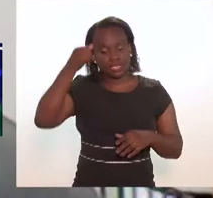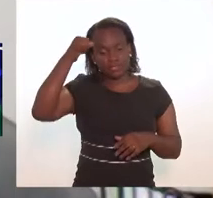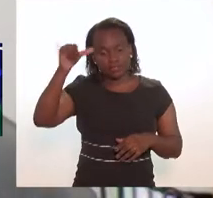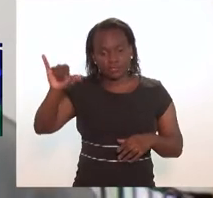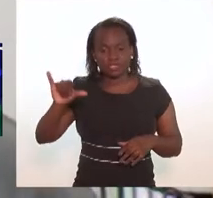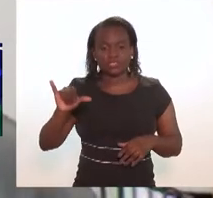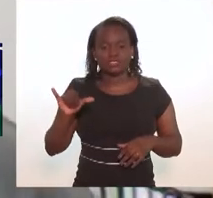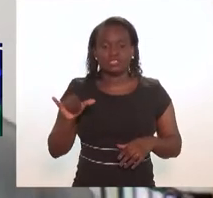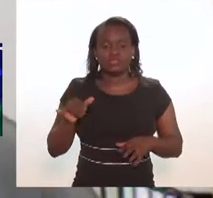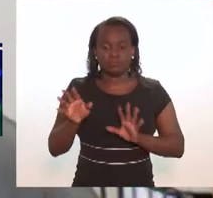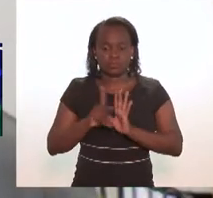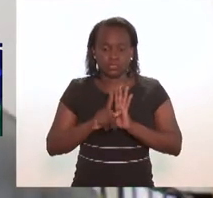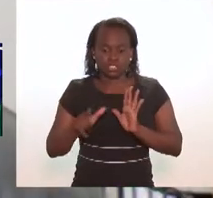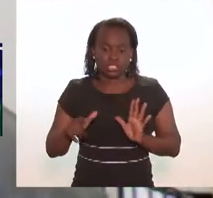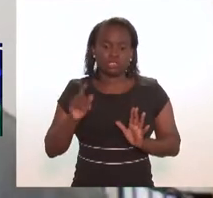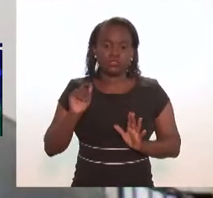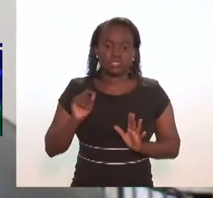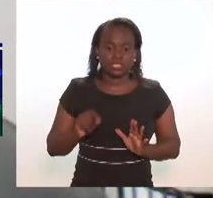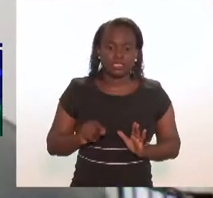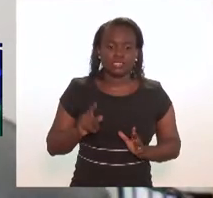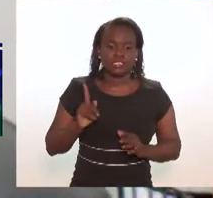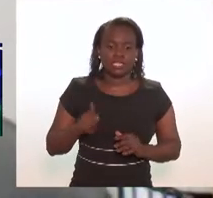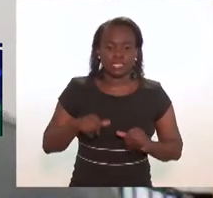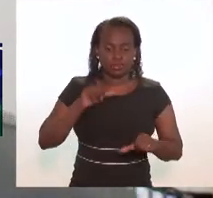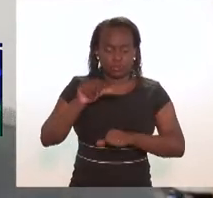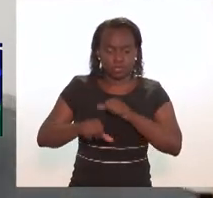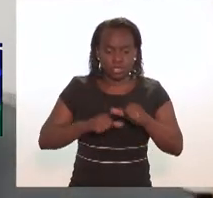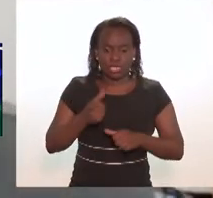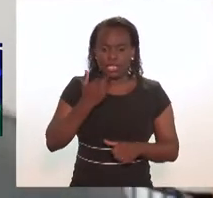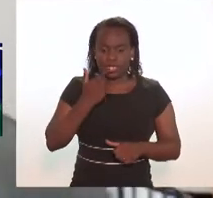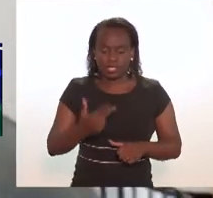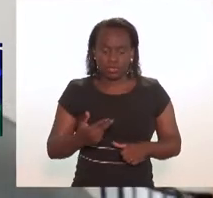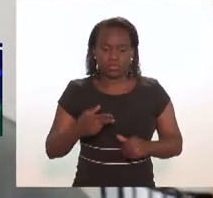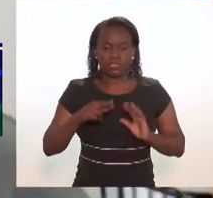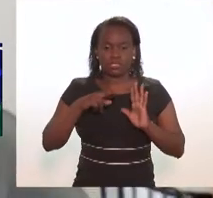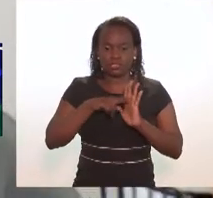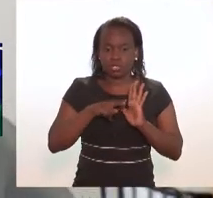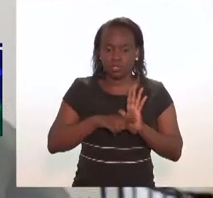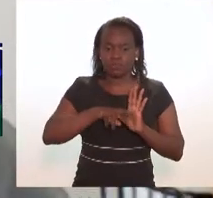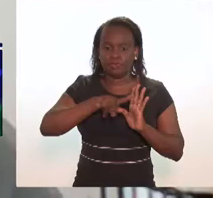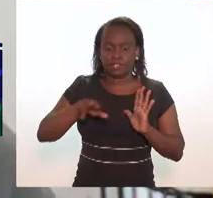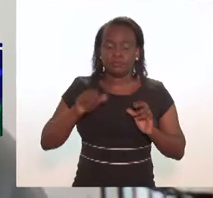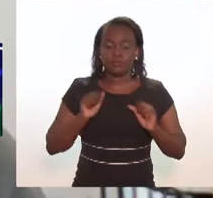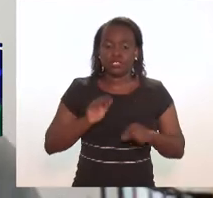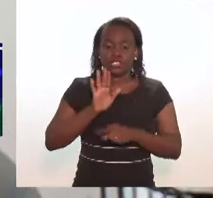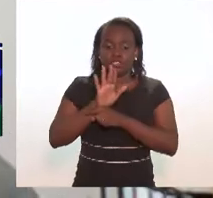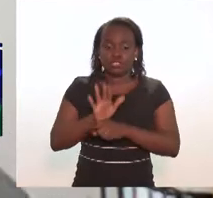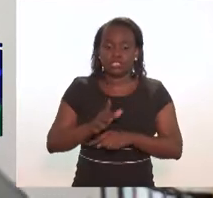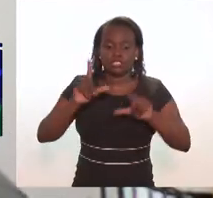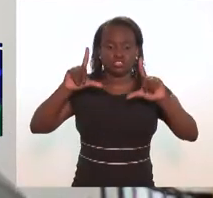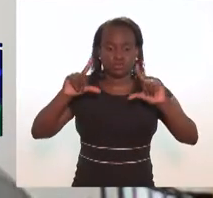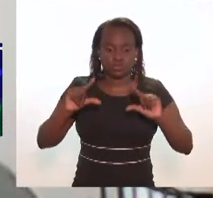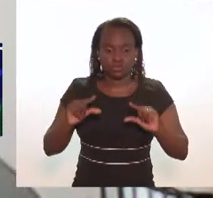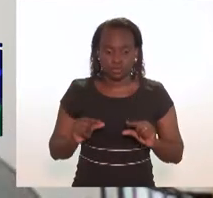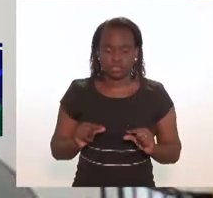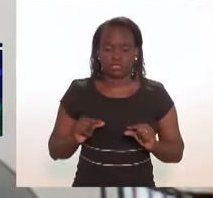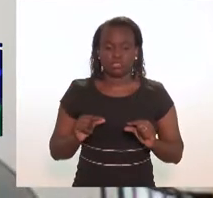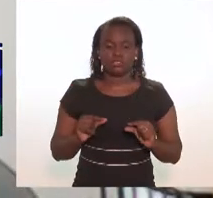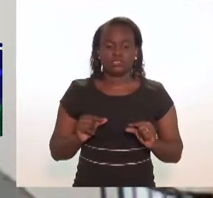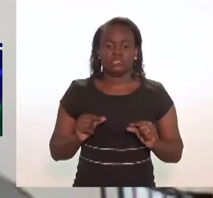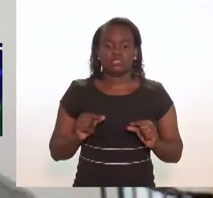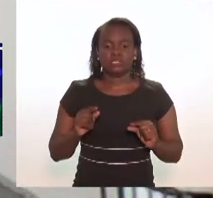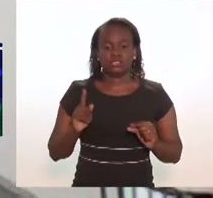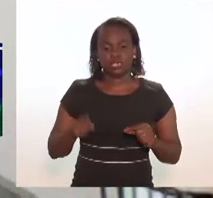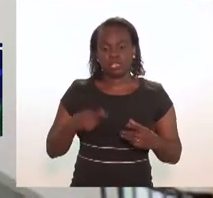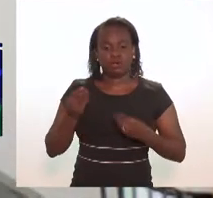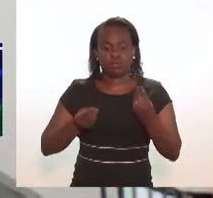através desse projeto é que transformações linguísticas possam ajudar a diminuir, né, a